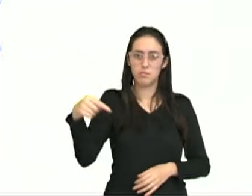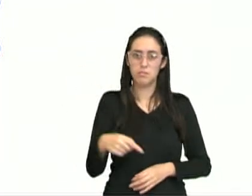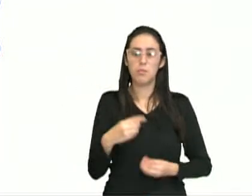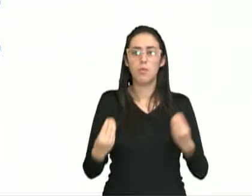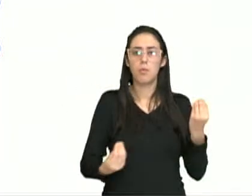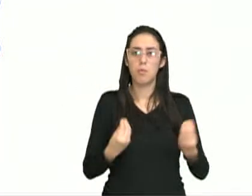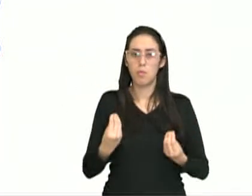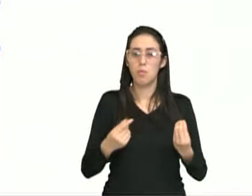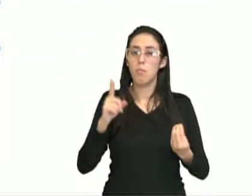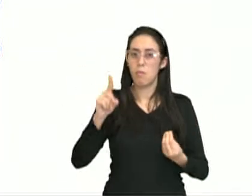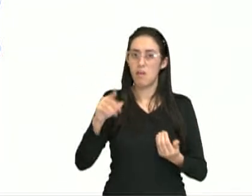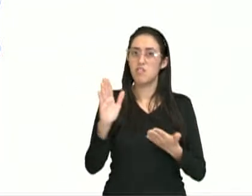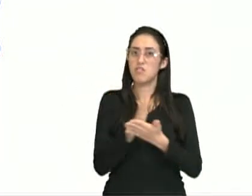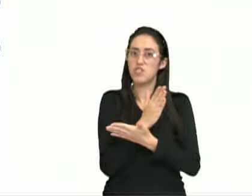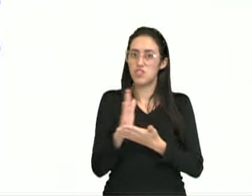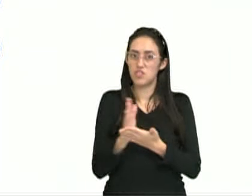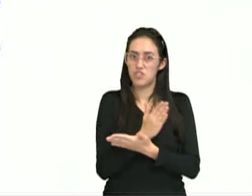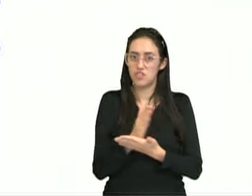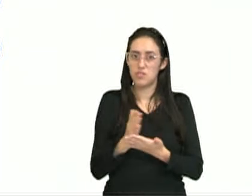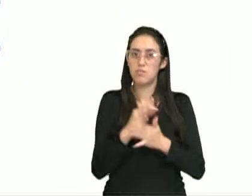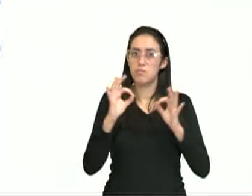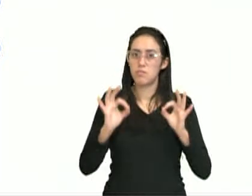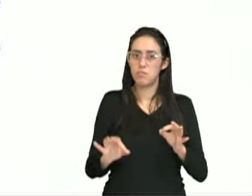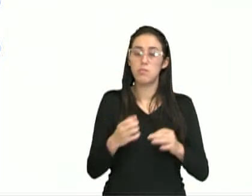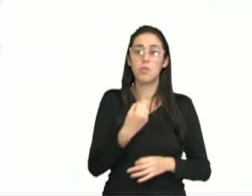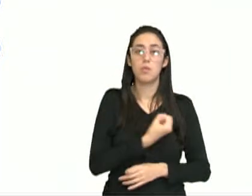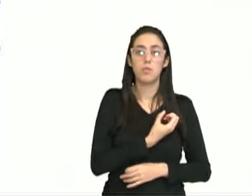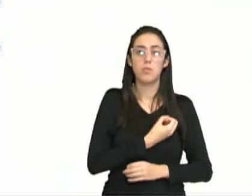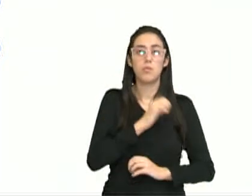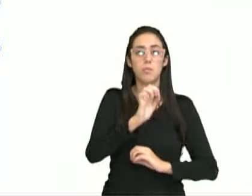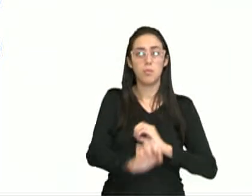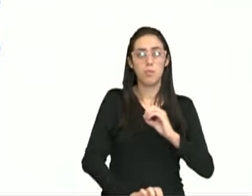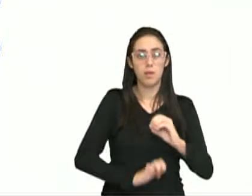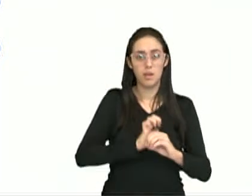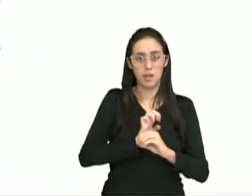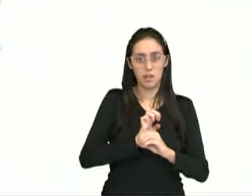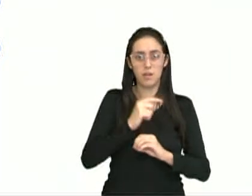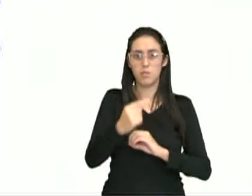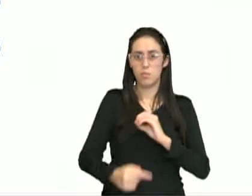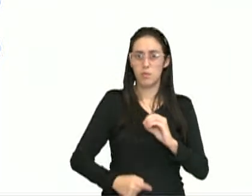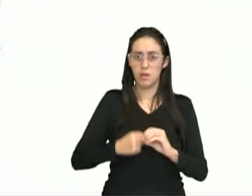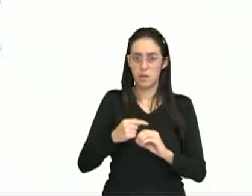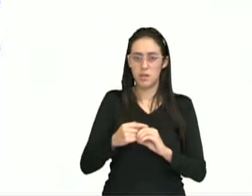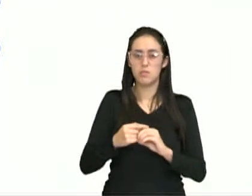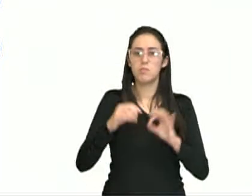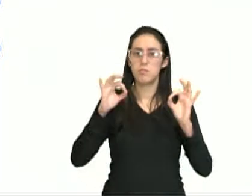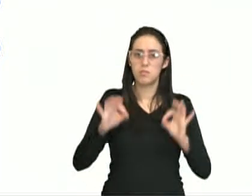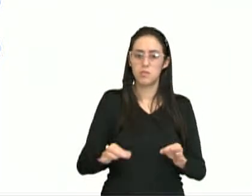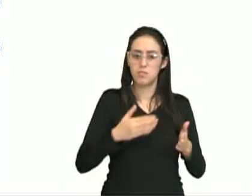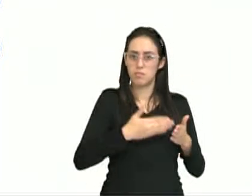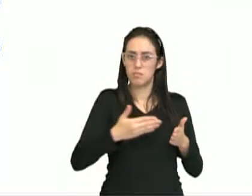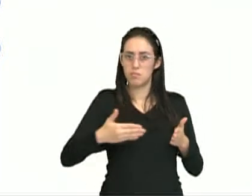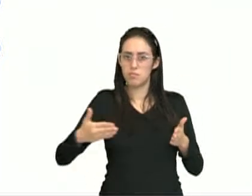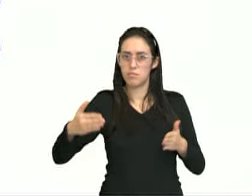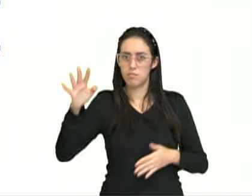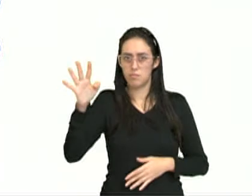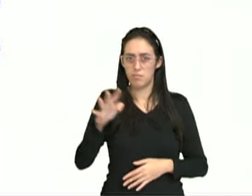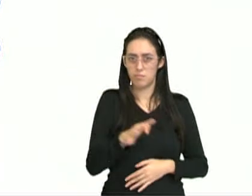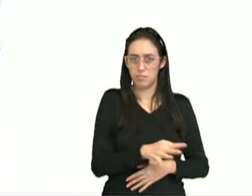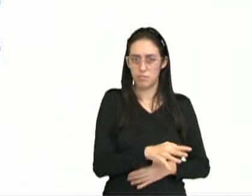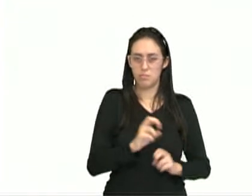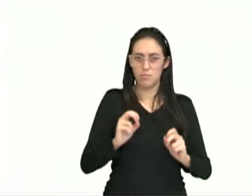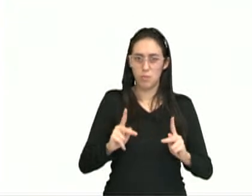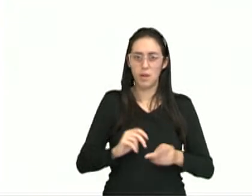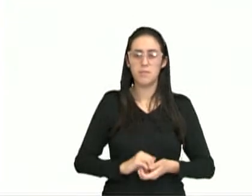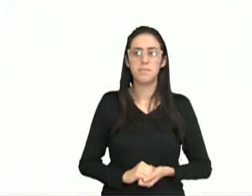vai fazer essa distribuição do número de elétrons do meu átomo, da minha questão, conforme as diagonais do desenho, do